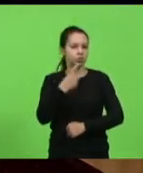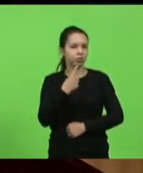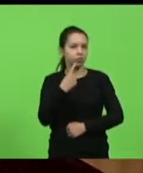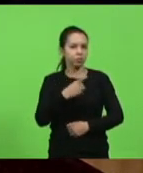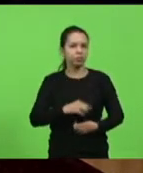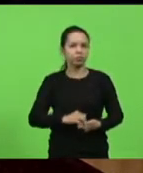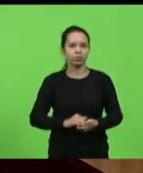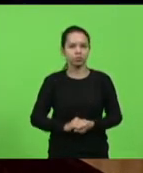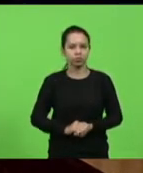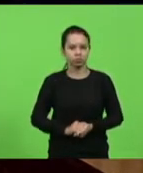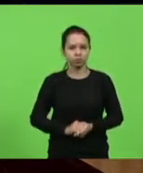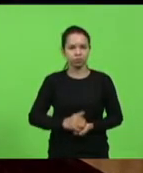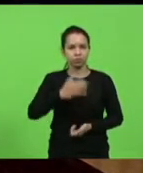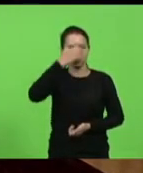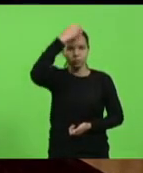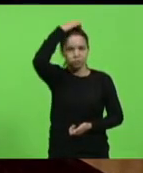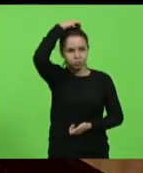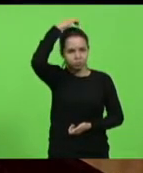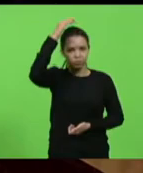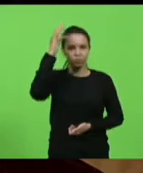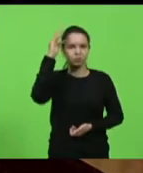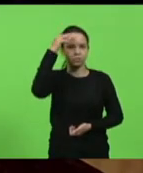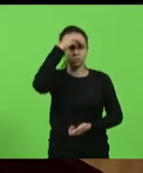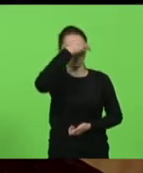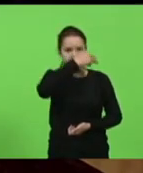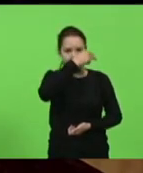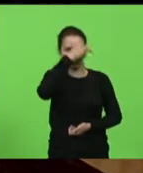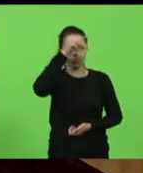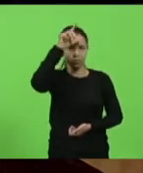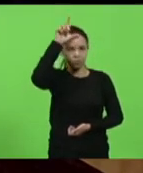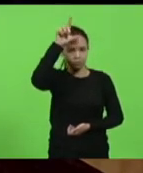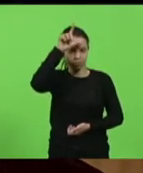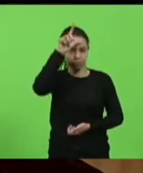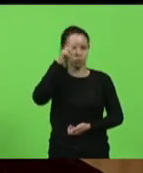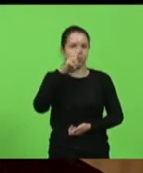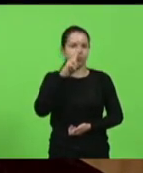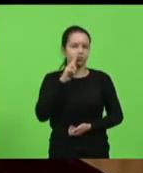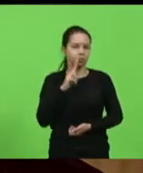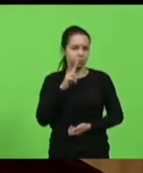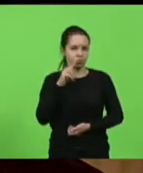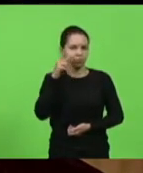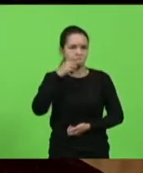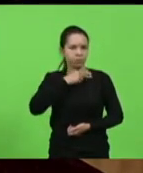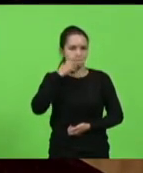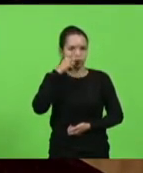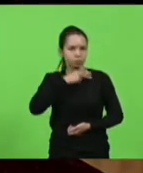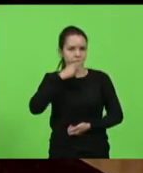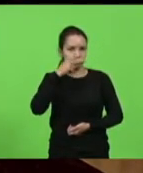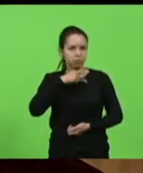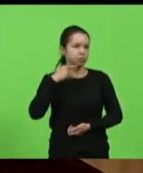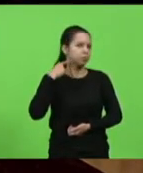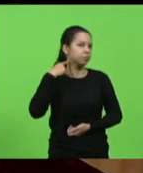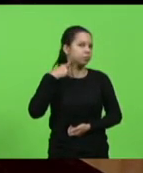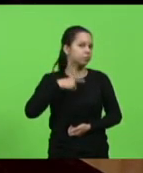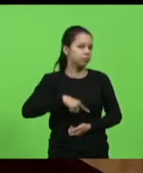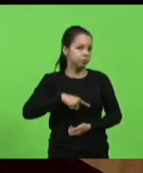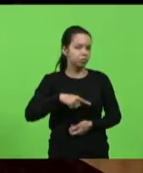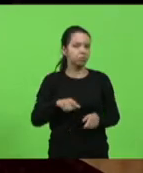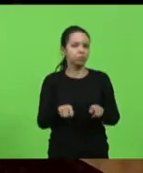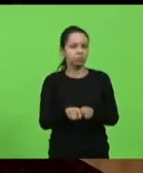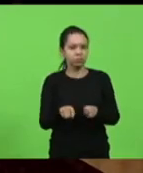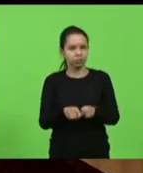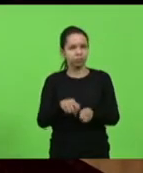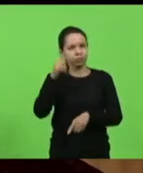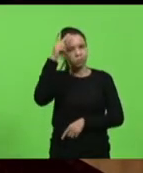Coronel Mocelin, Fabiano da Luz, Sargento Lima, Ivan Nats, Kennedy Nunes, Silvio Drevec e senhora deputada